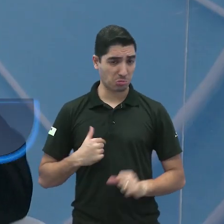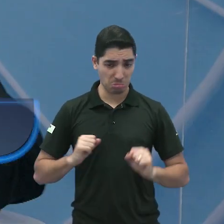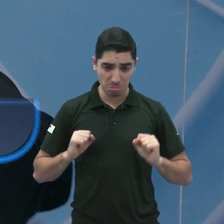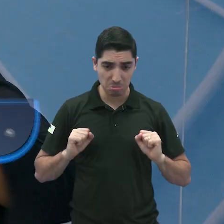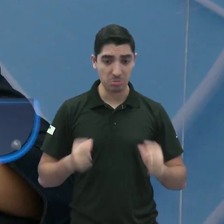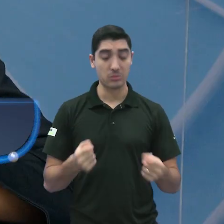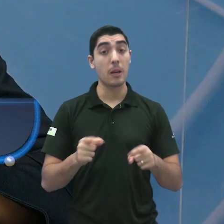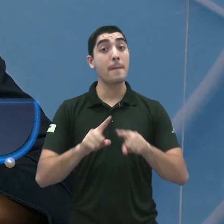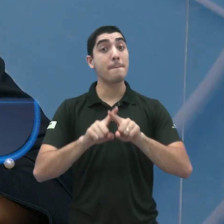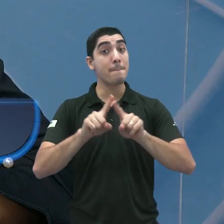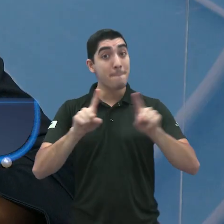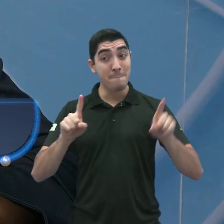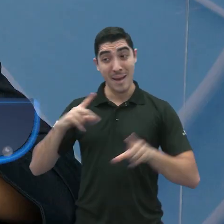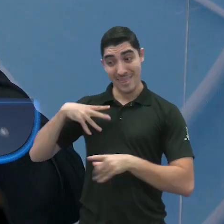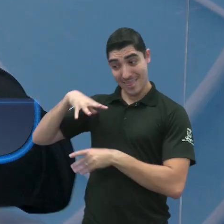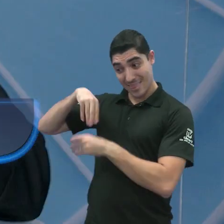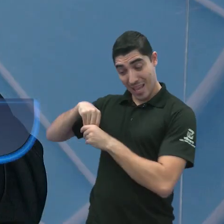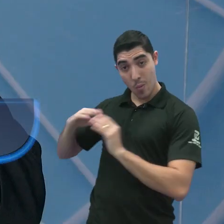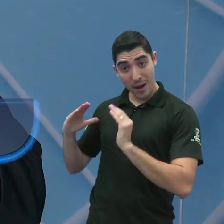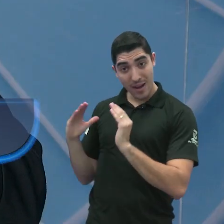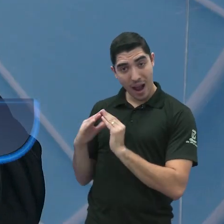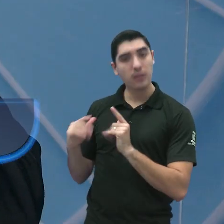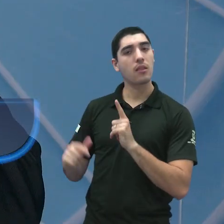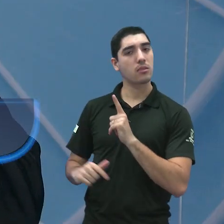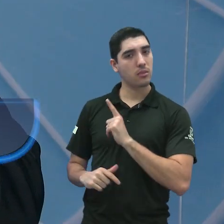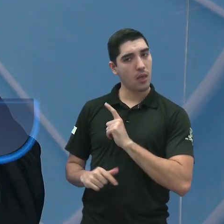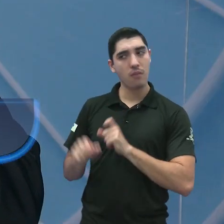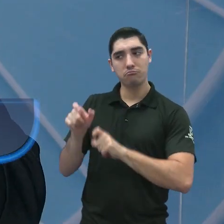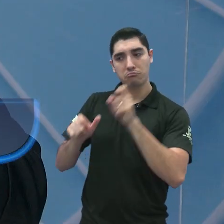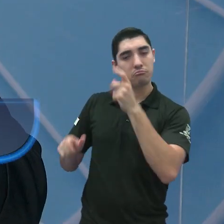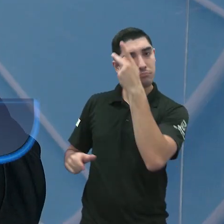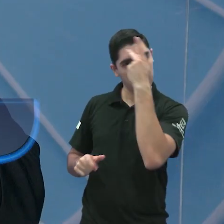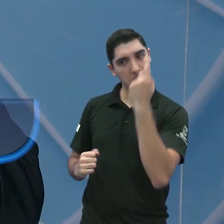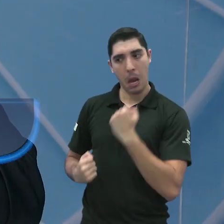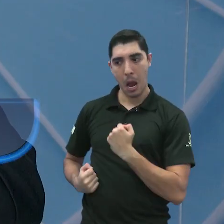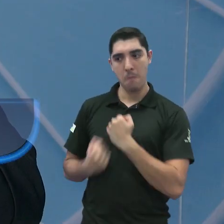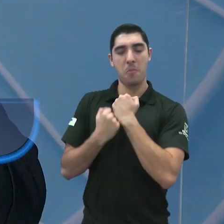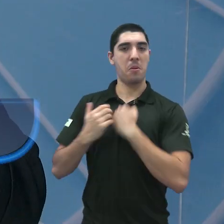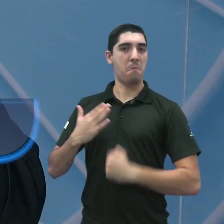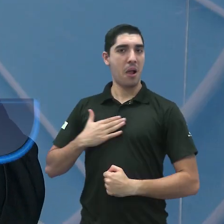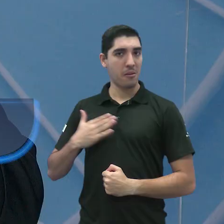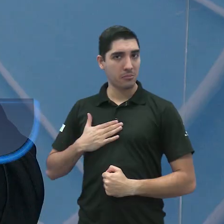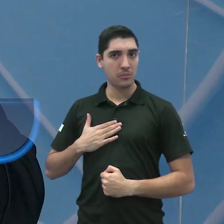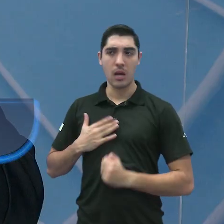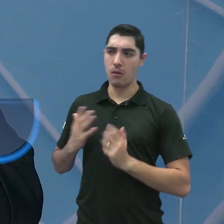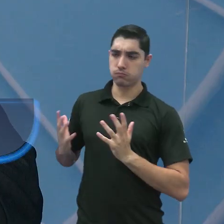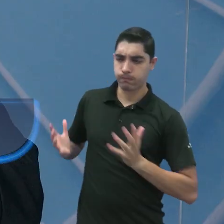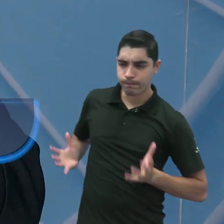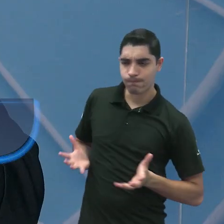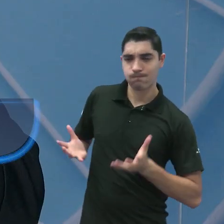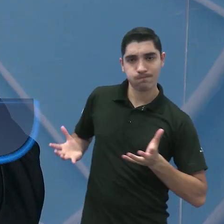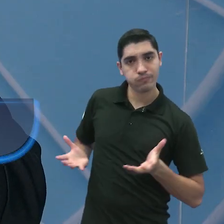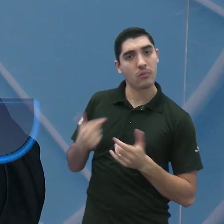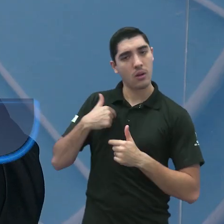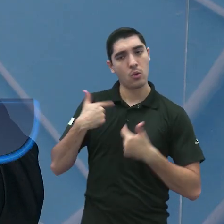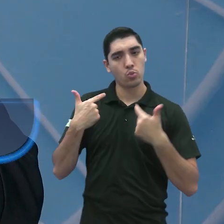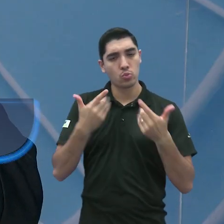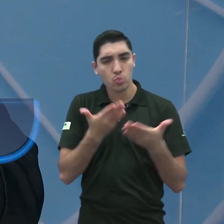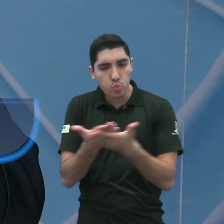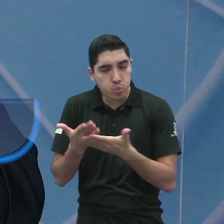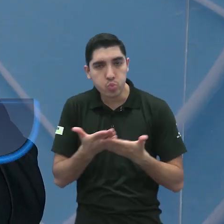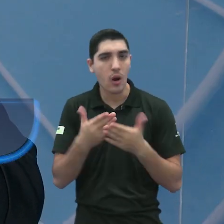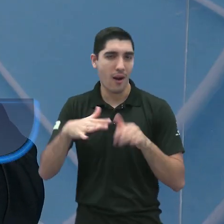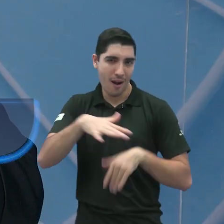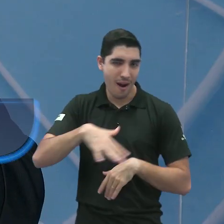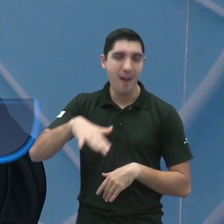tenho pessoas da minha casa que me apoiam a estar nesse caminho, a fazer a área acadêmica. Porque, como a Poliana falou,